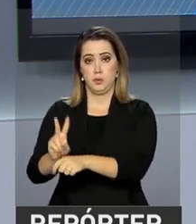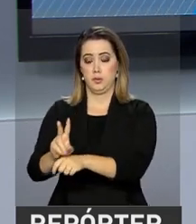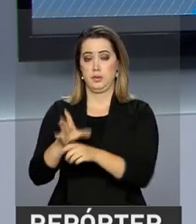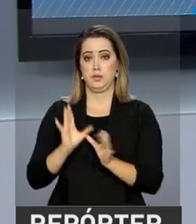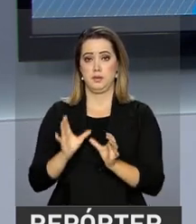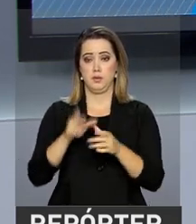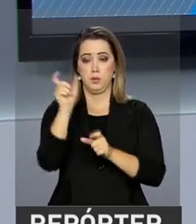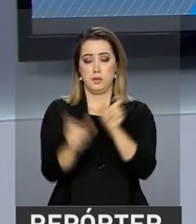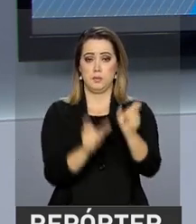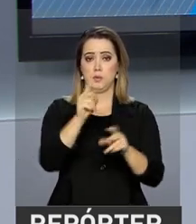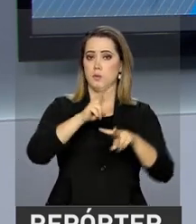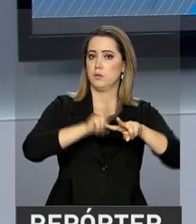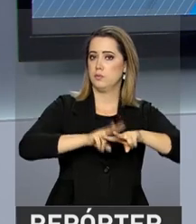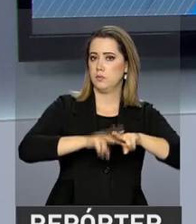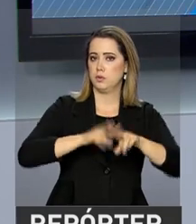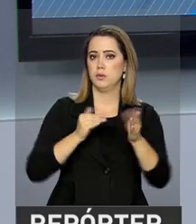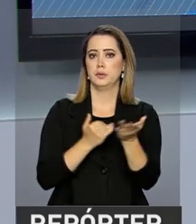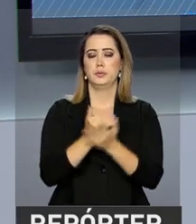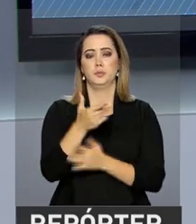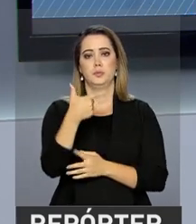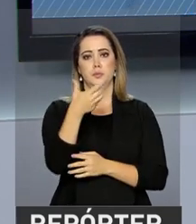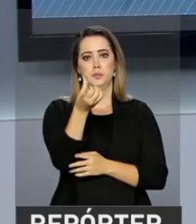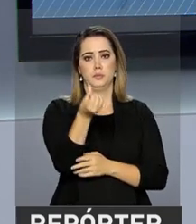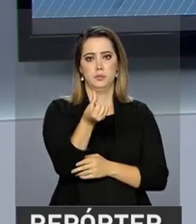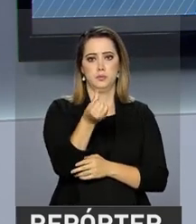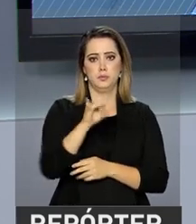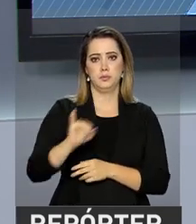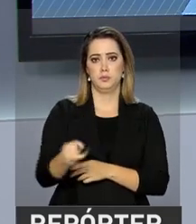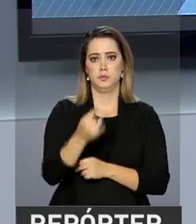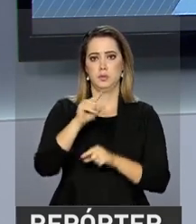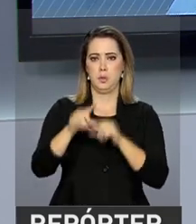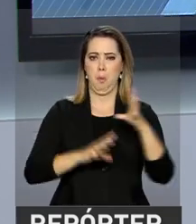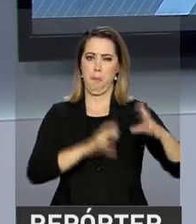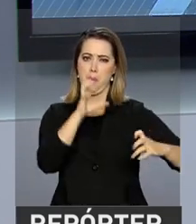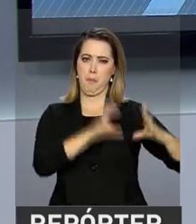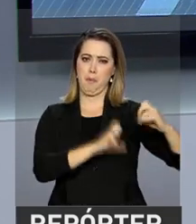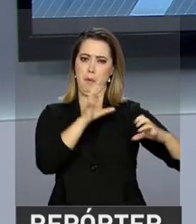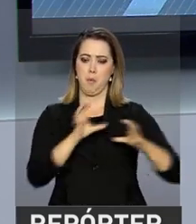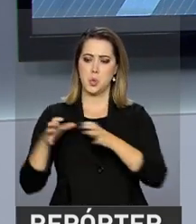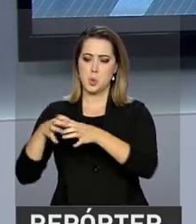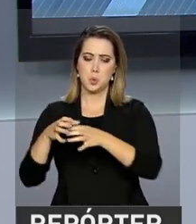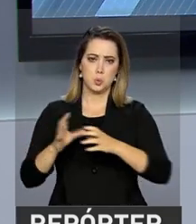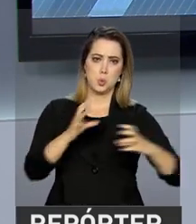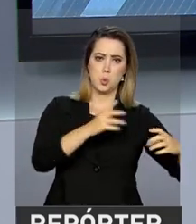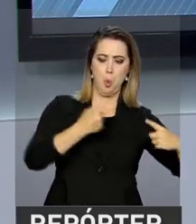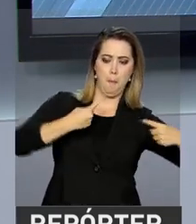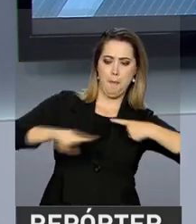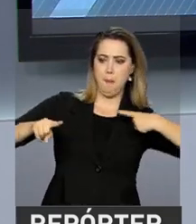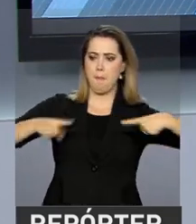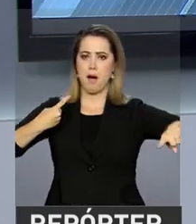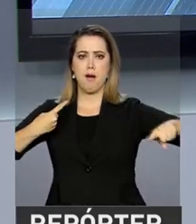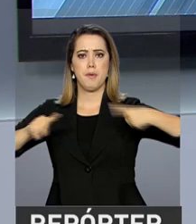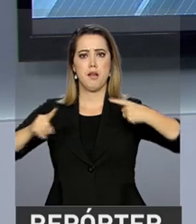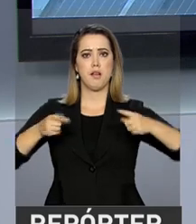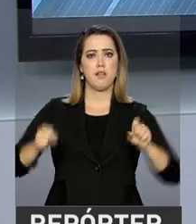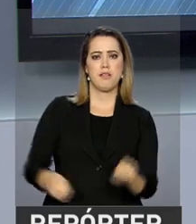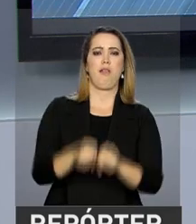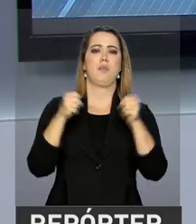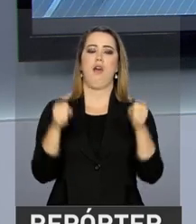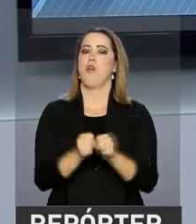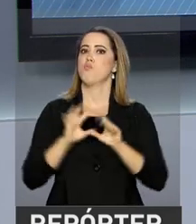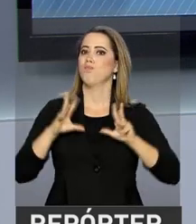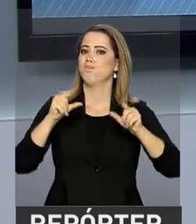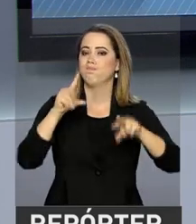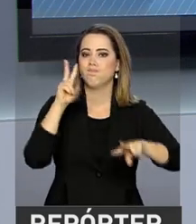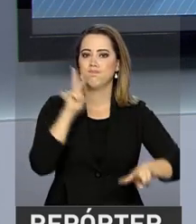Alcaçus desde 26 de janeiro após brigas entre facções rivais que destruíram os pavilhões do presídio e